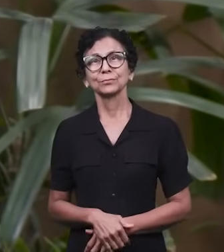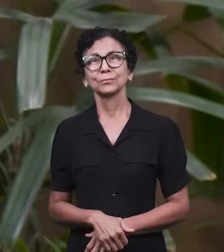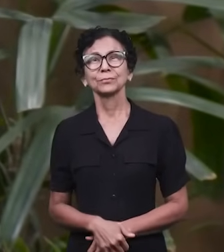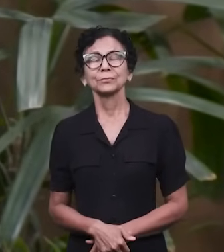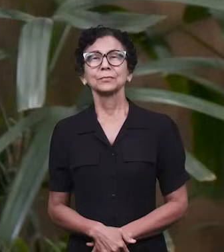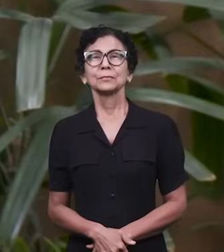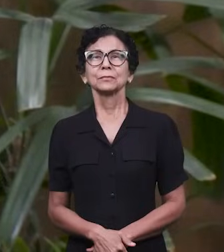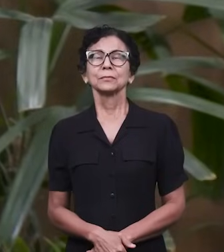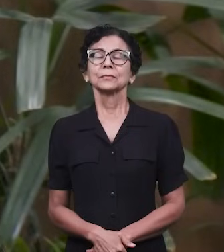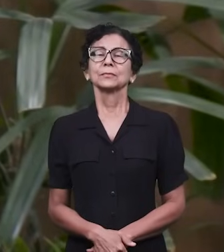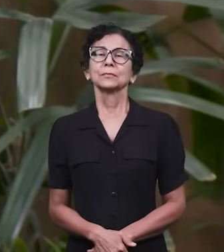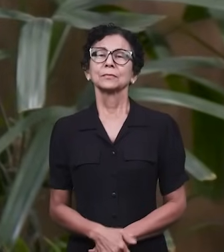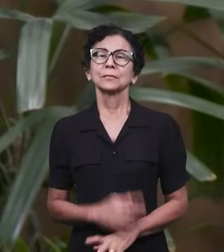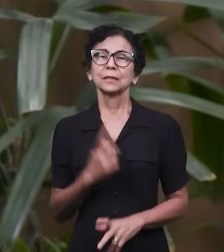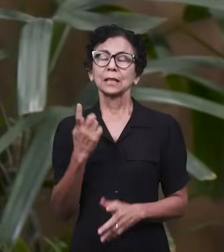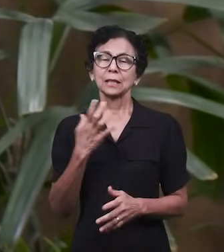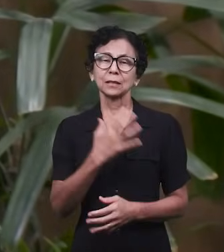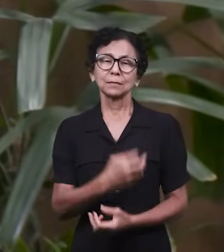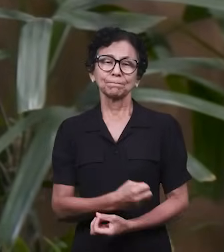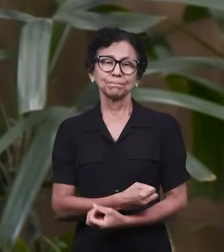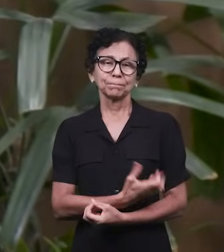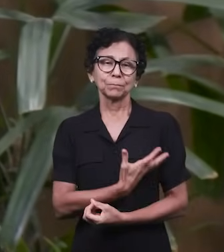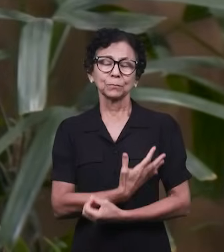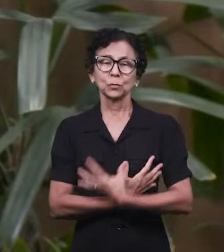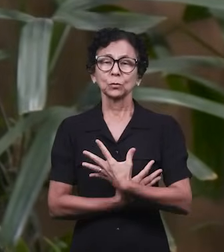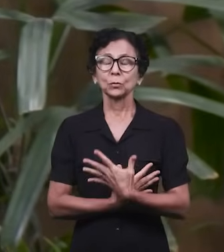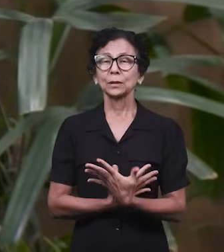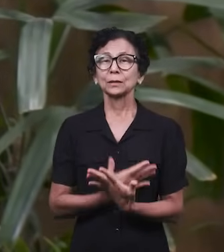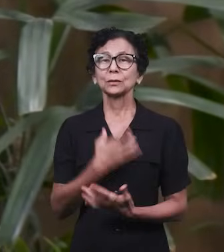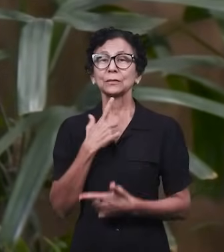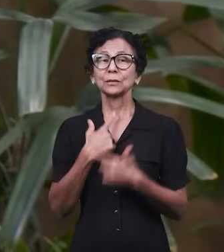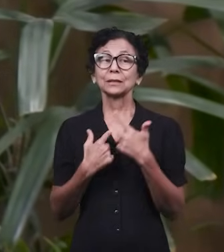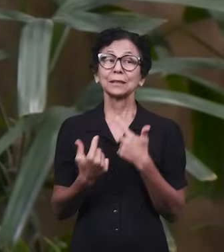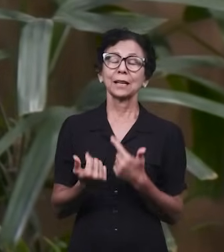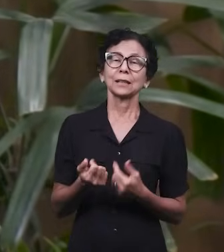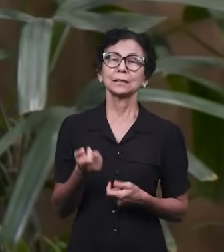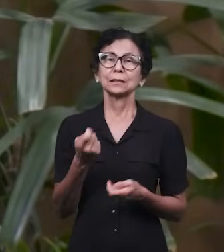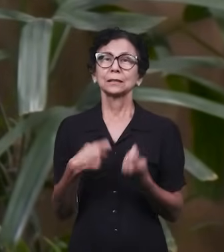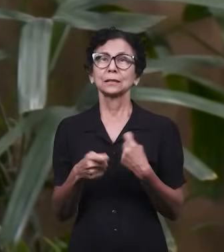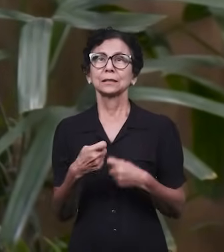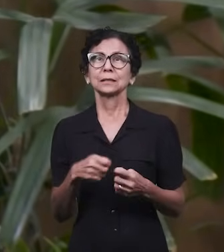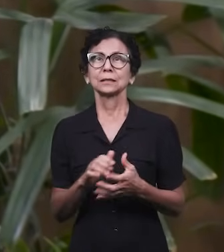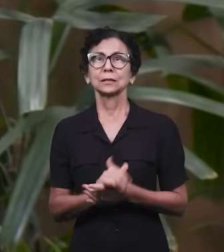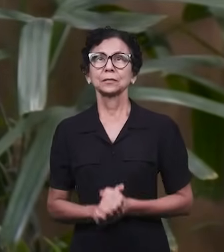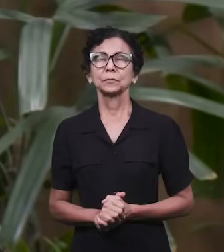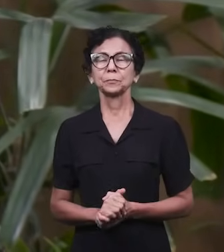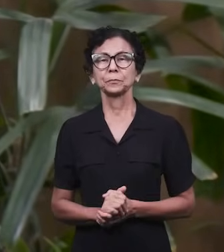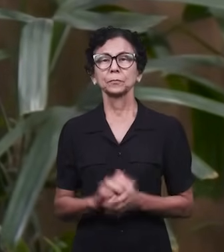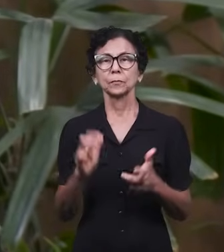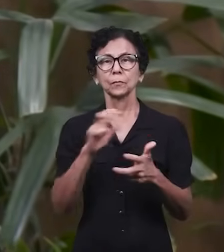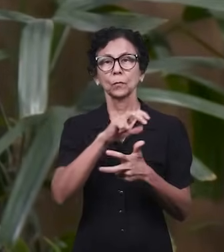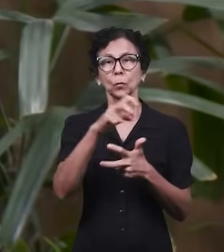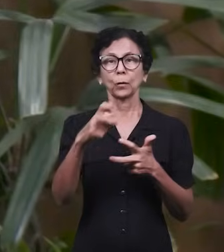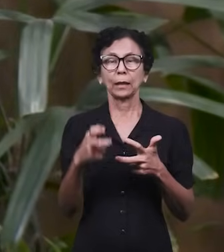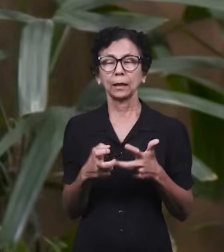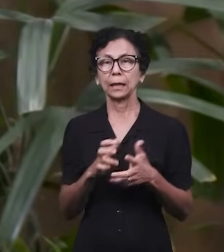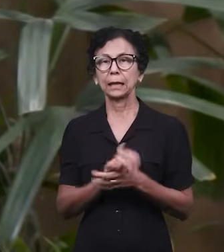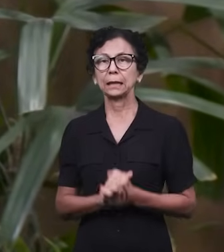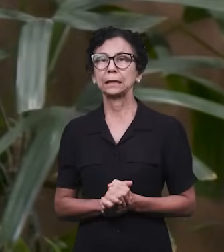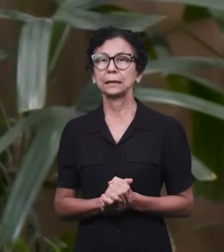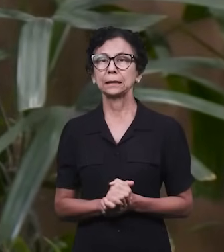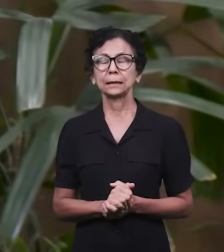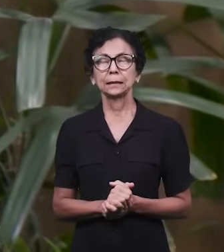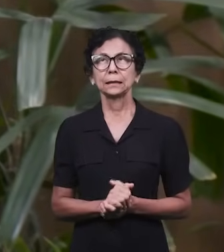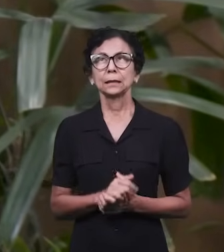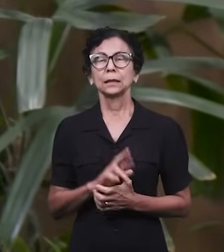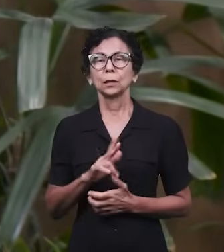administrar as emoções. Então, assim, é o que eu falei do Enem. O Enem é uma prova de resistência. O Enem ele não é uma prova técnica, ele é uma prova de